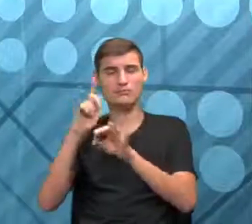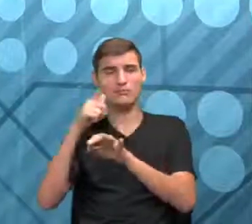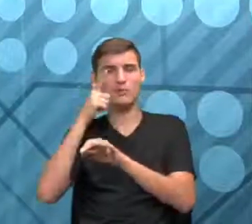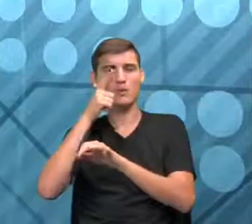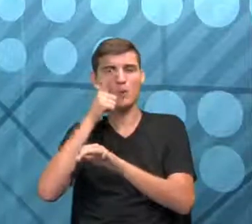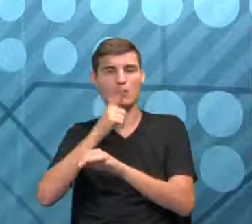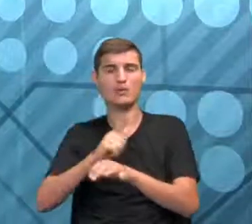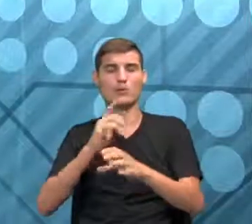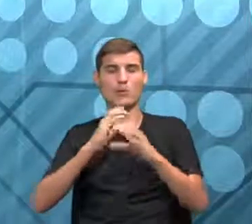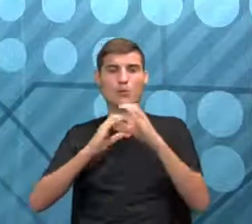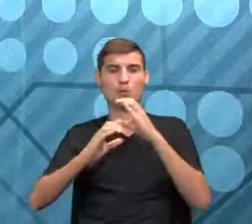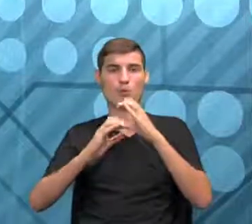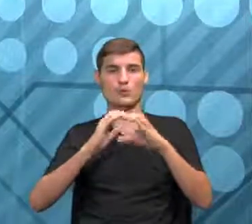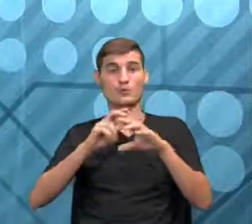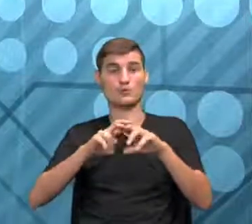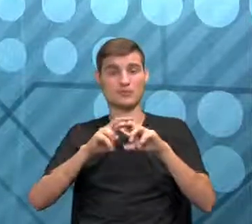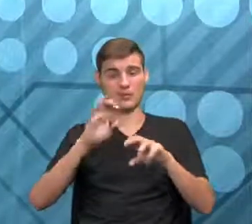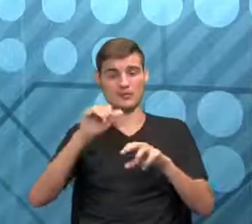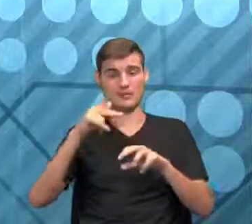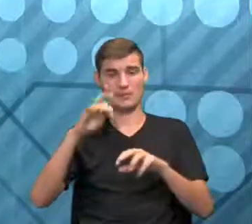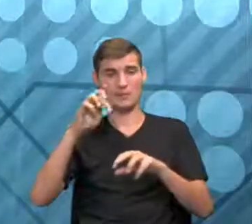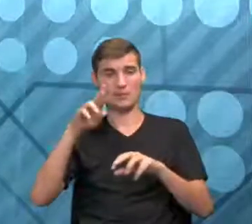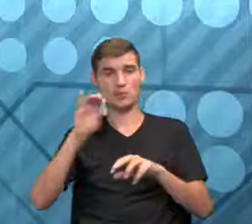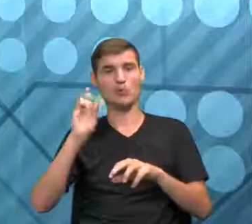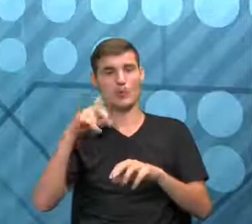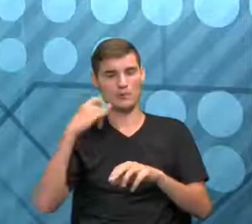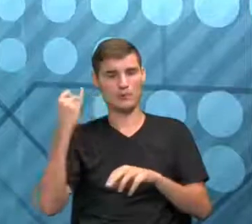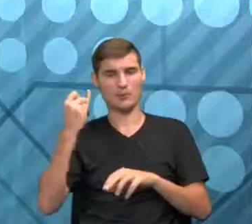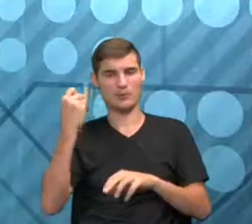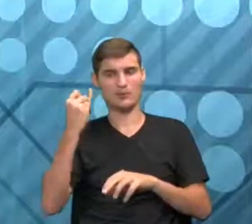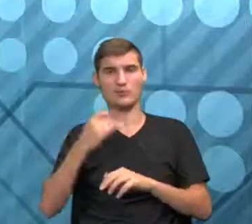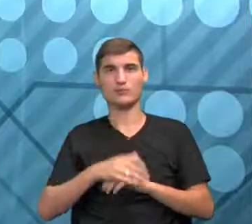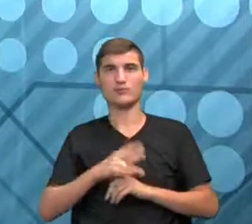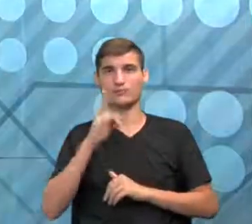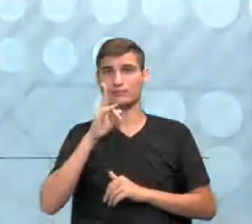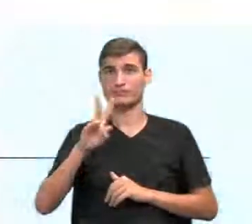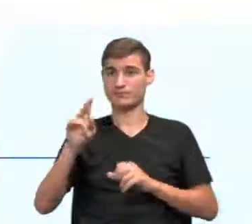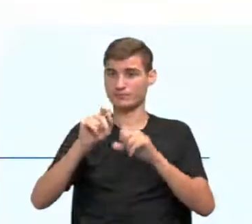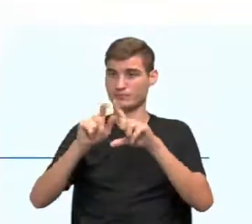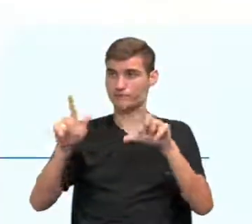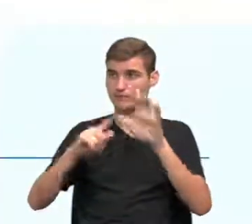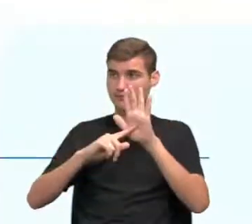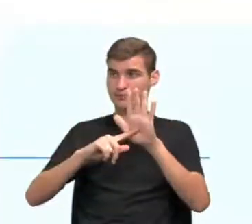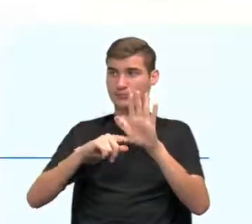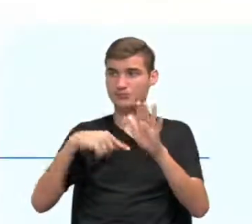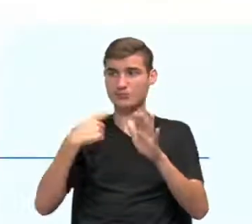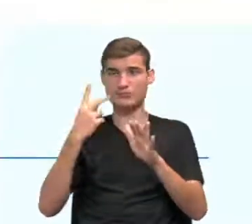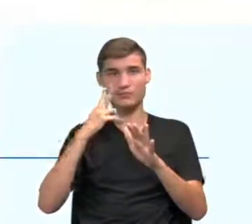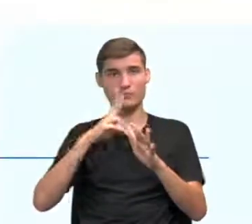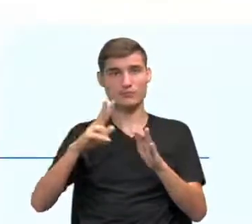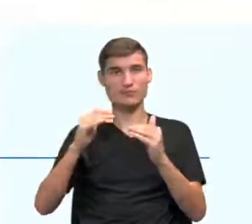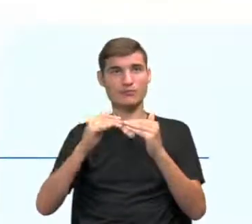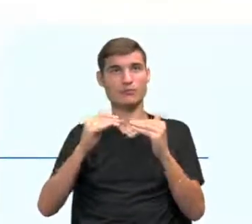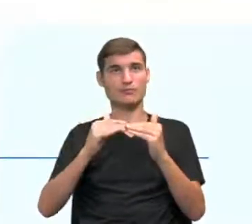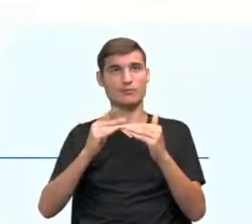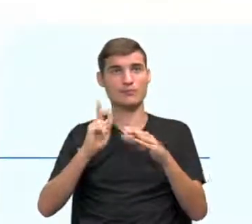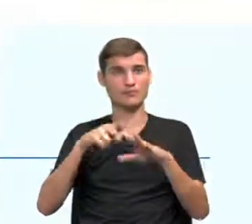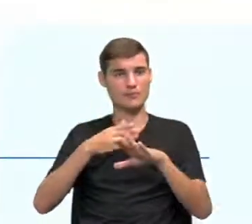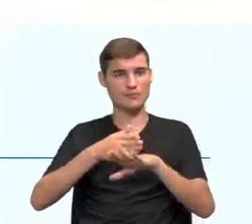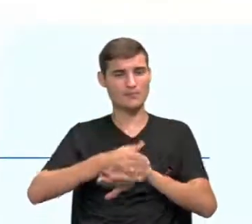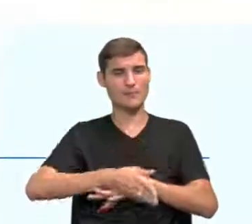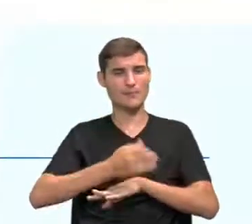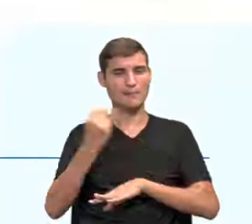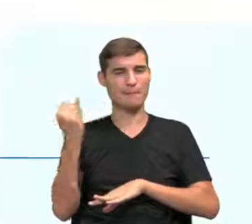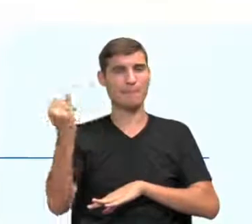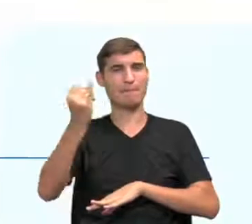a comunicação. Por isso que o espectro é tão importante. Então, observando aqui no slide, vamos a um fator